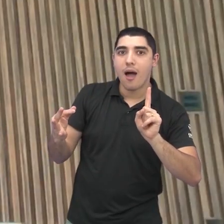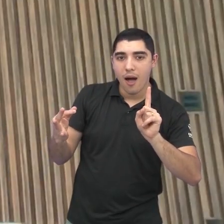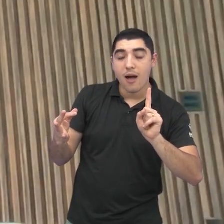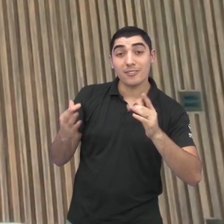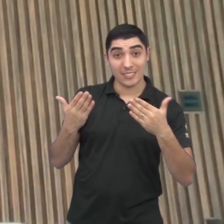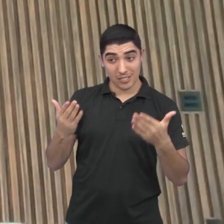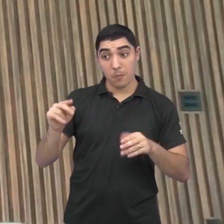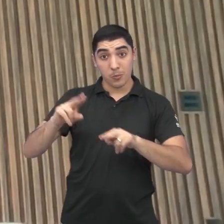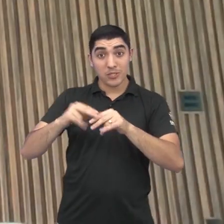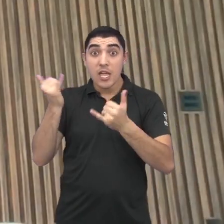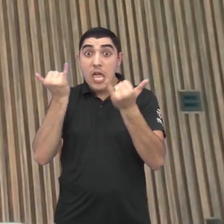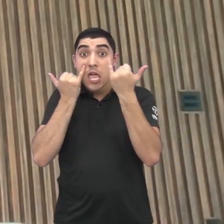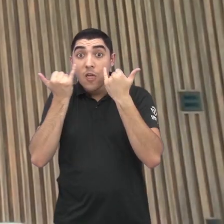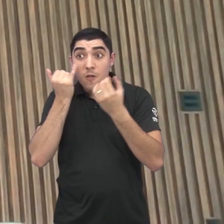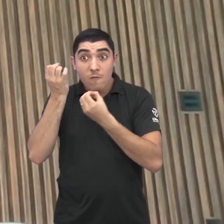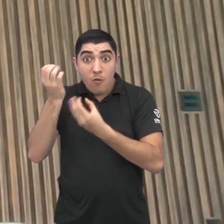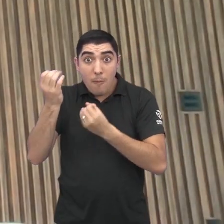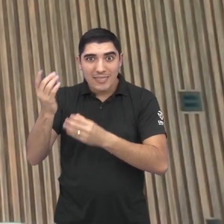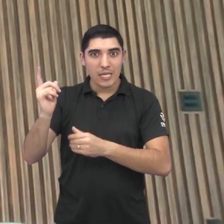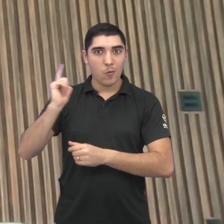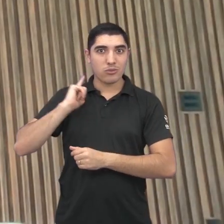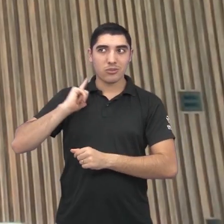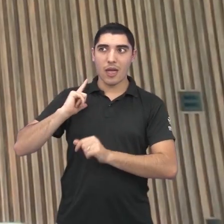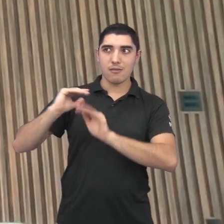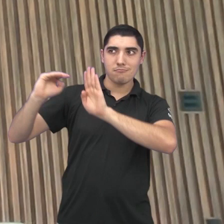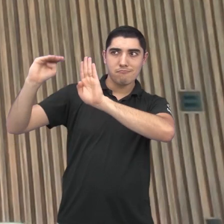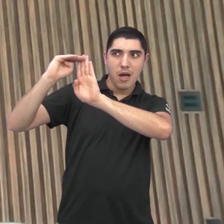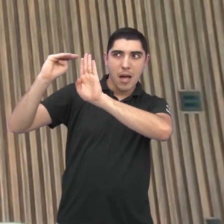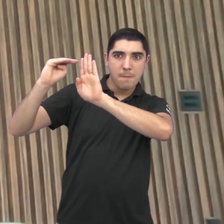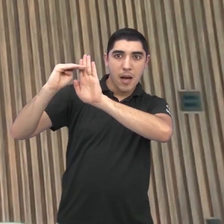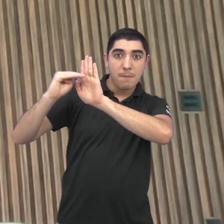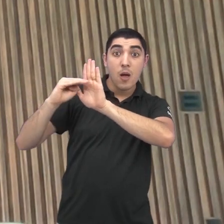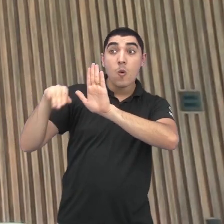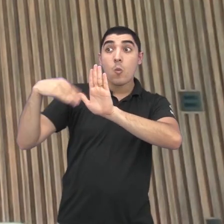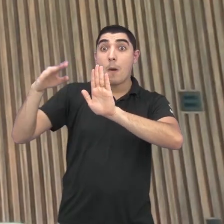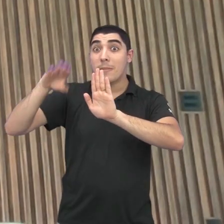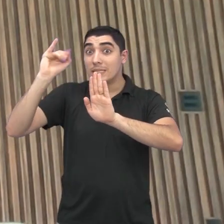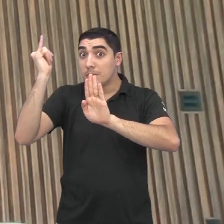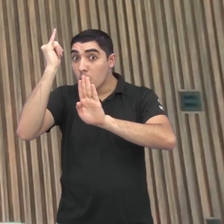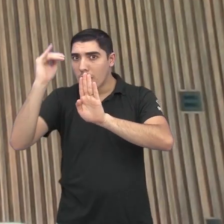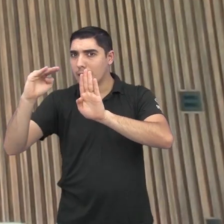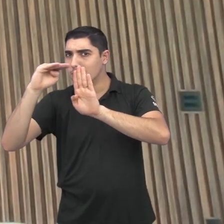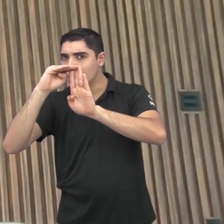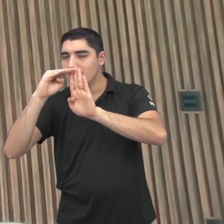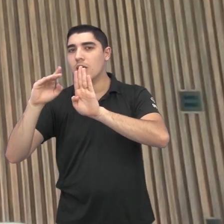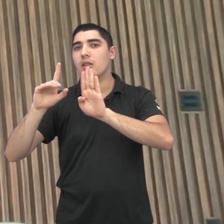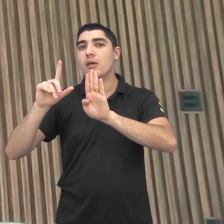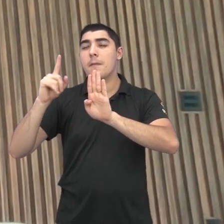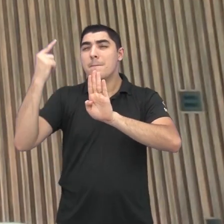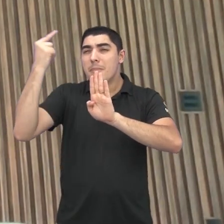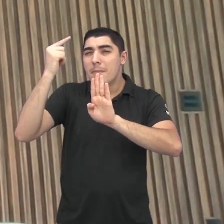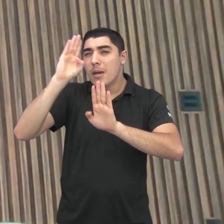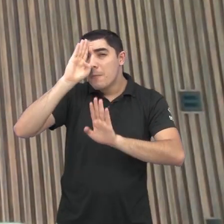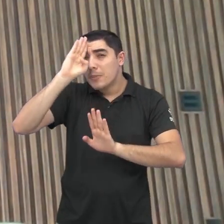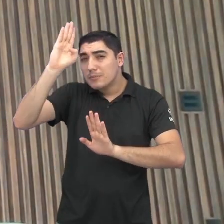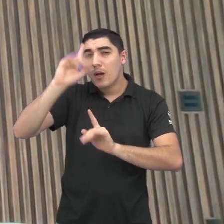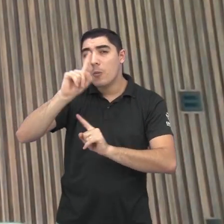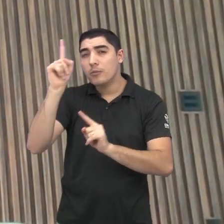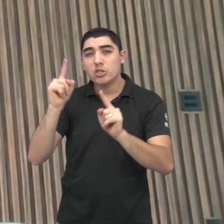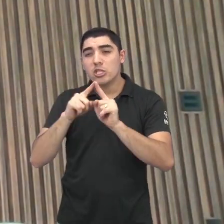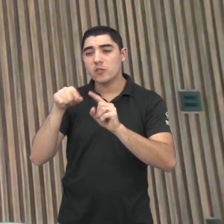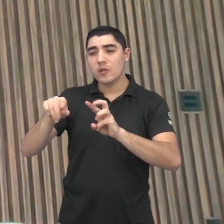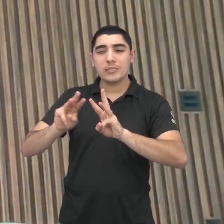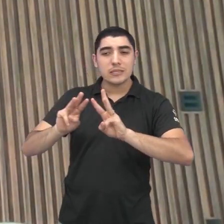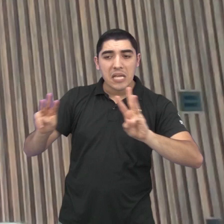informação, a gente consegue elencar isso, ver qual é o objetivo primário daquela página ou daquele